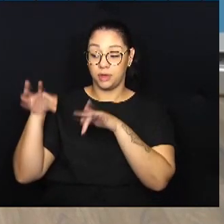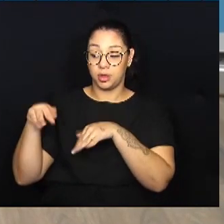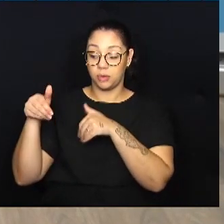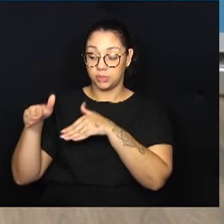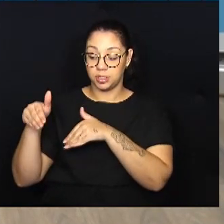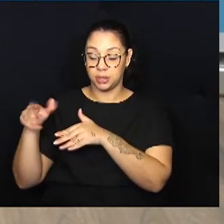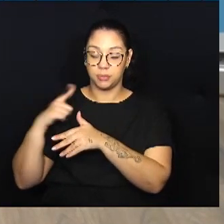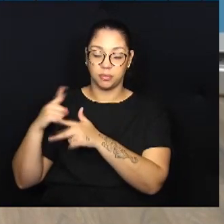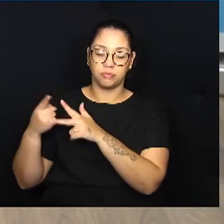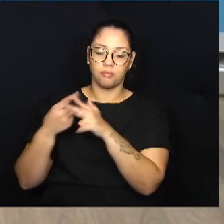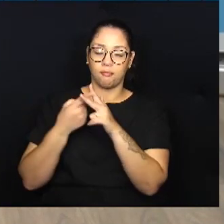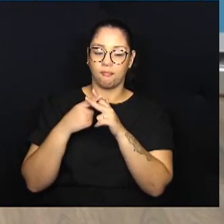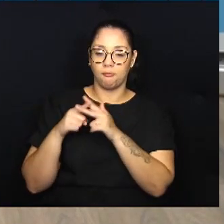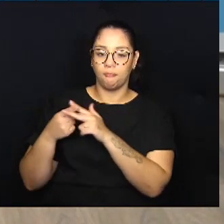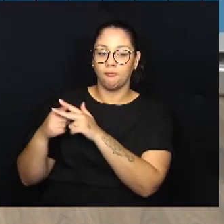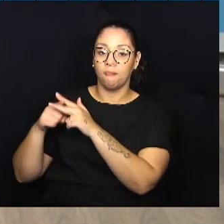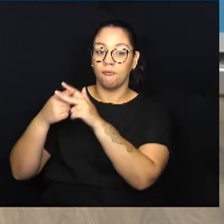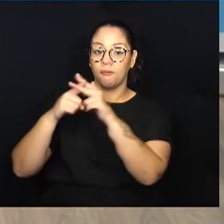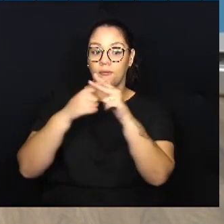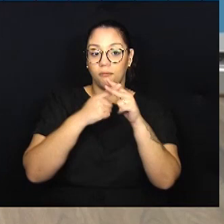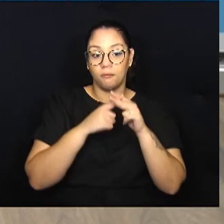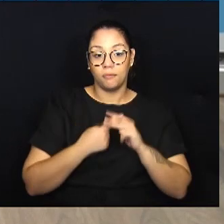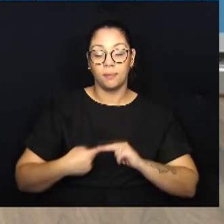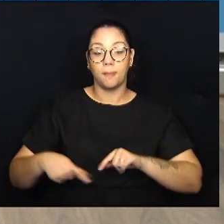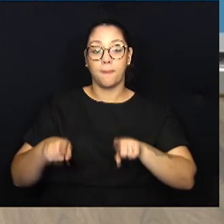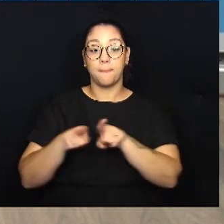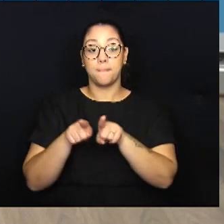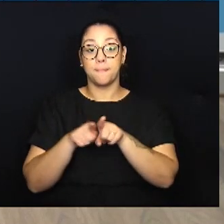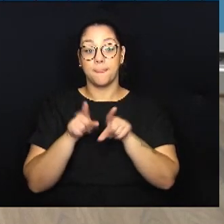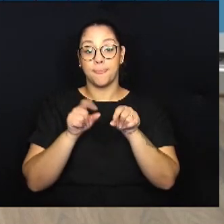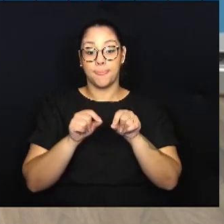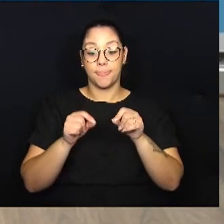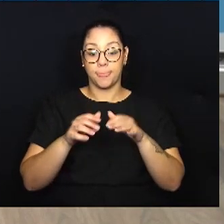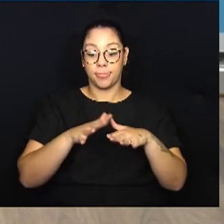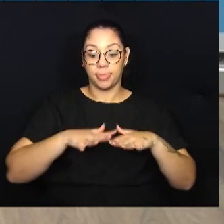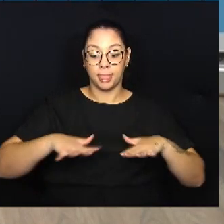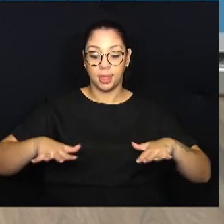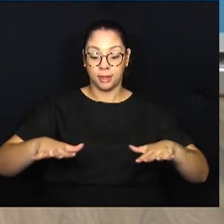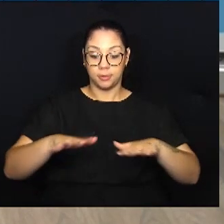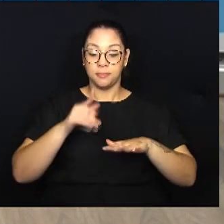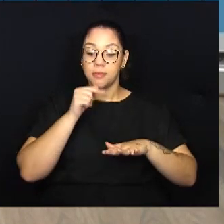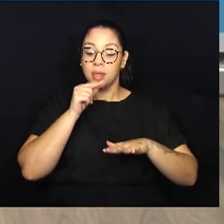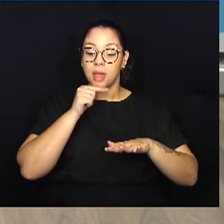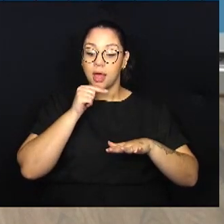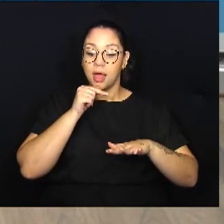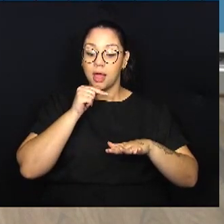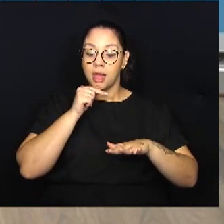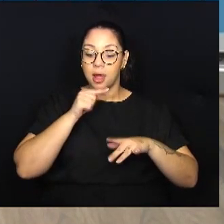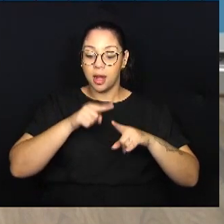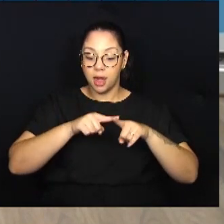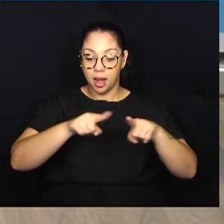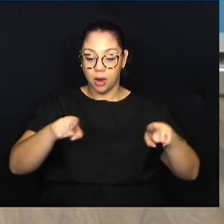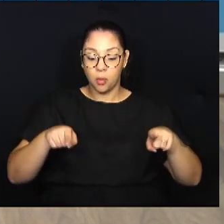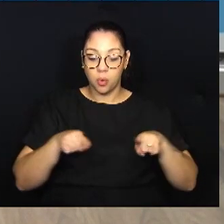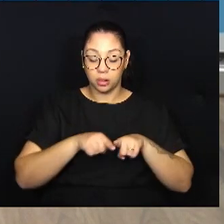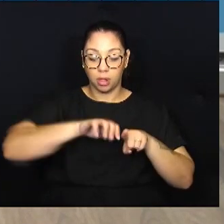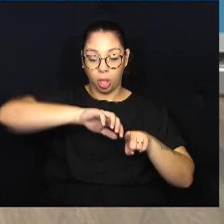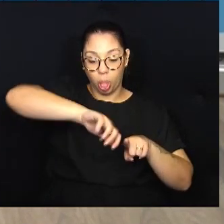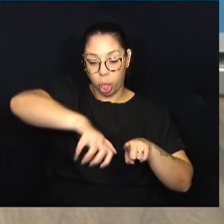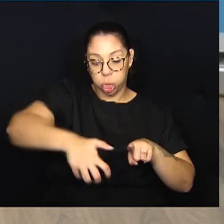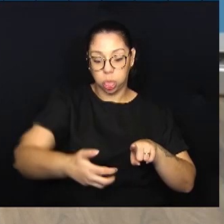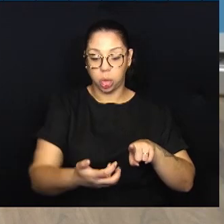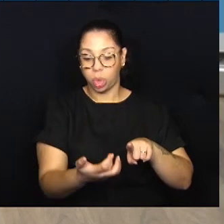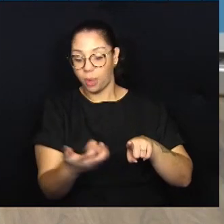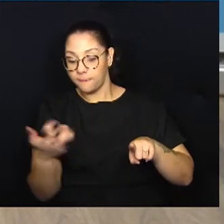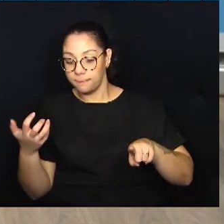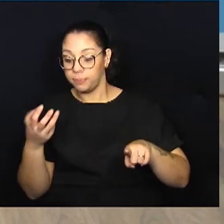por uma ampla reforma, inclusive com o desassoreamento de 2 lagoas, de onde foram retirados